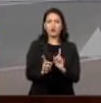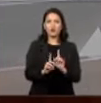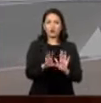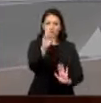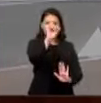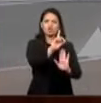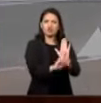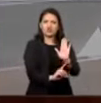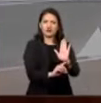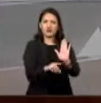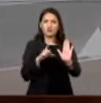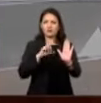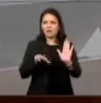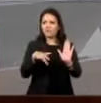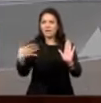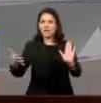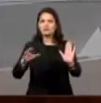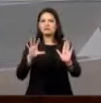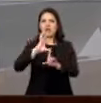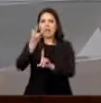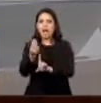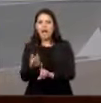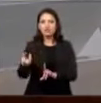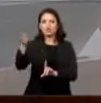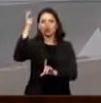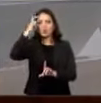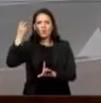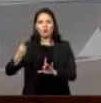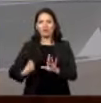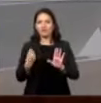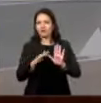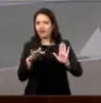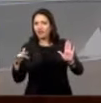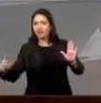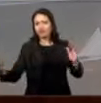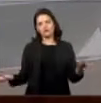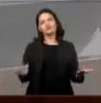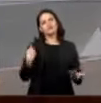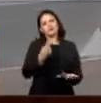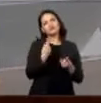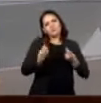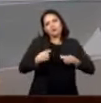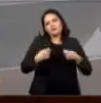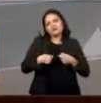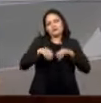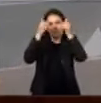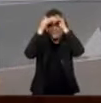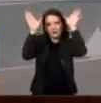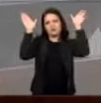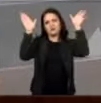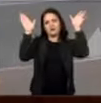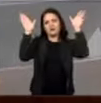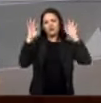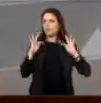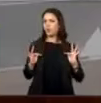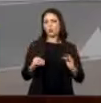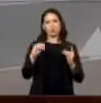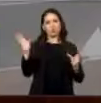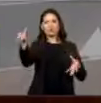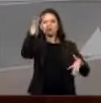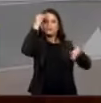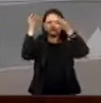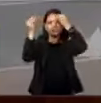há a arte, a cultura, a vida. E nós precisamos estar abertos a tudo isso. Acredito que esse é o